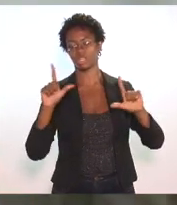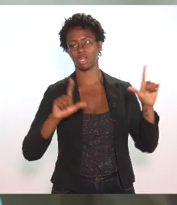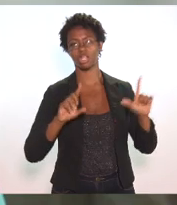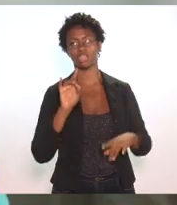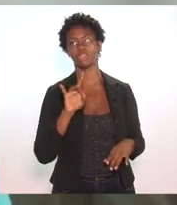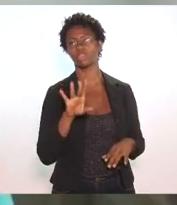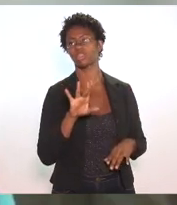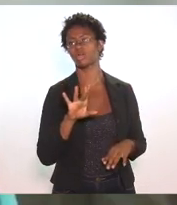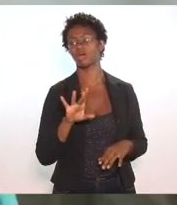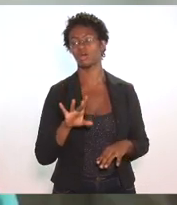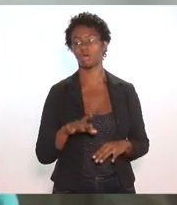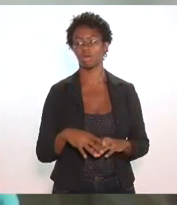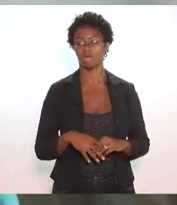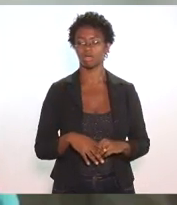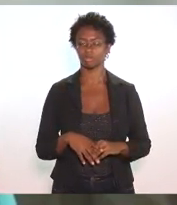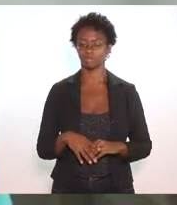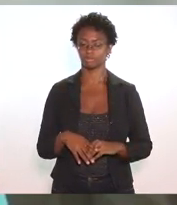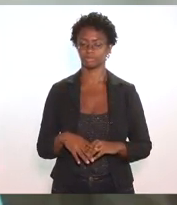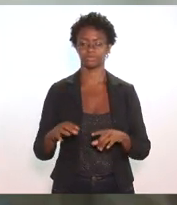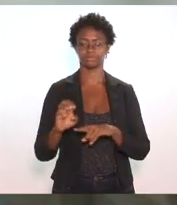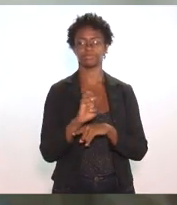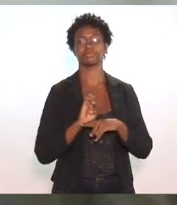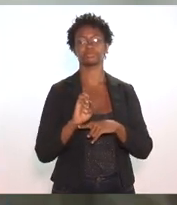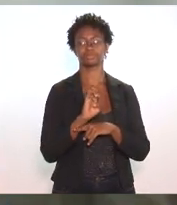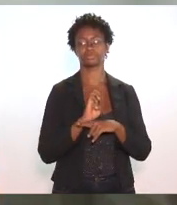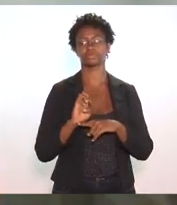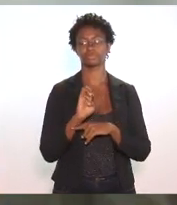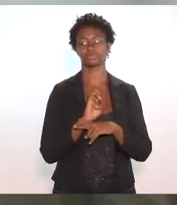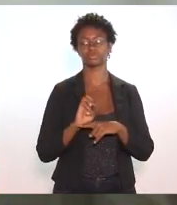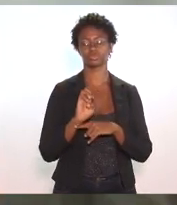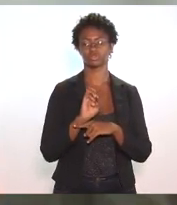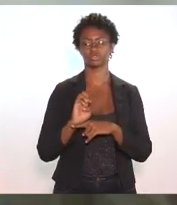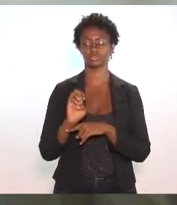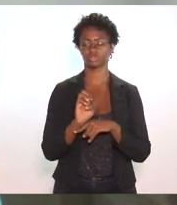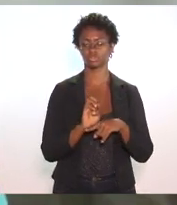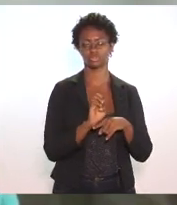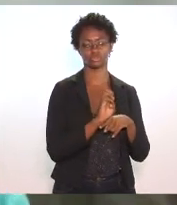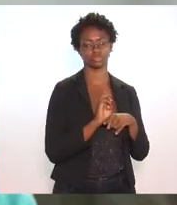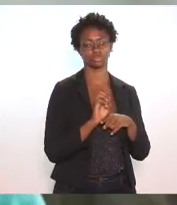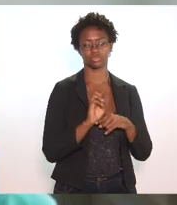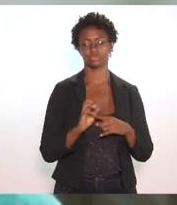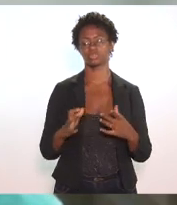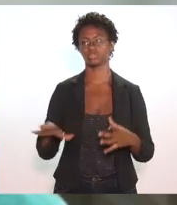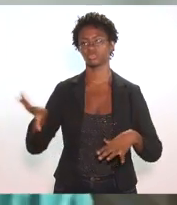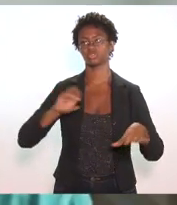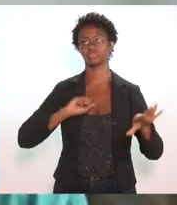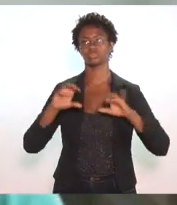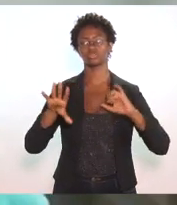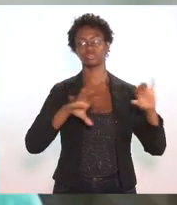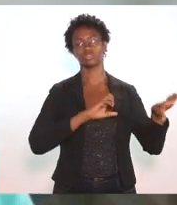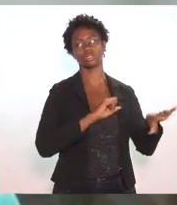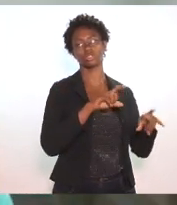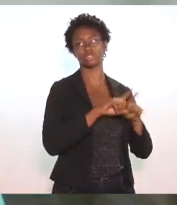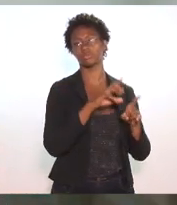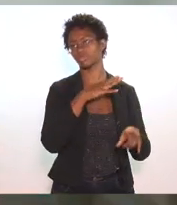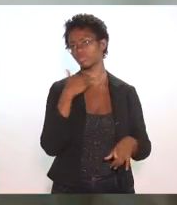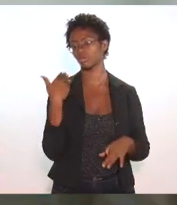somente nos dados de óbitos e de contaminados. Que no nosso